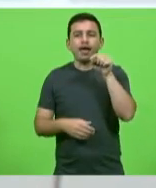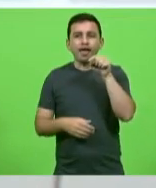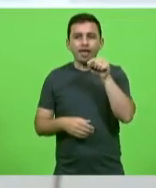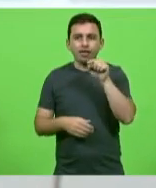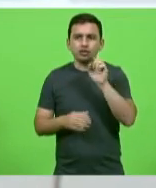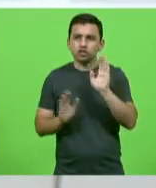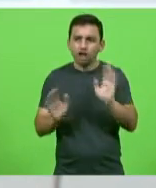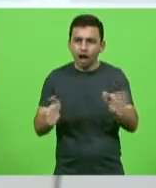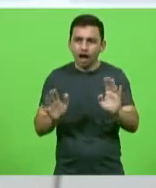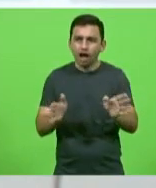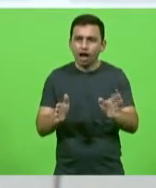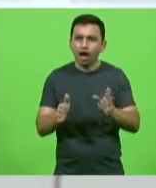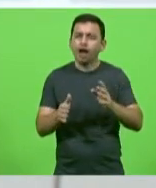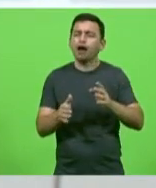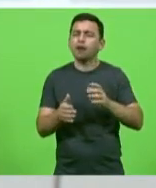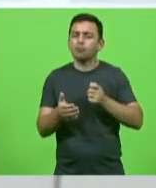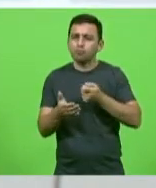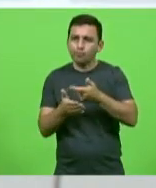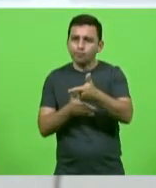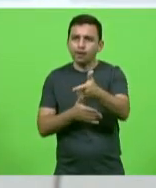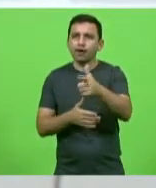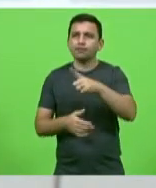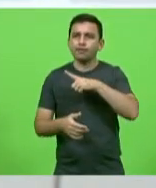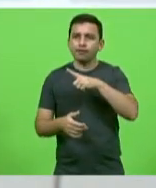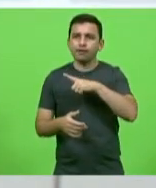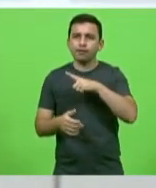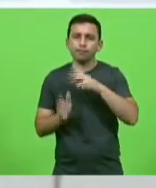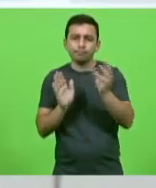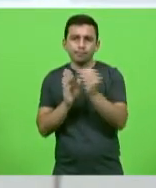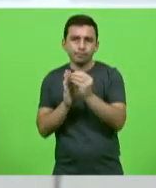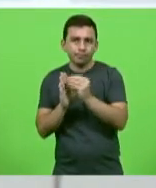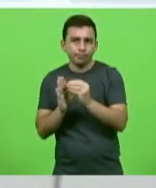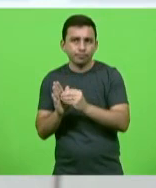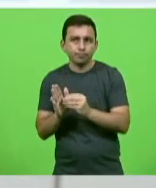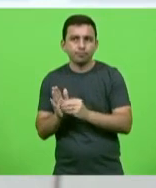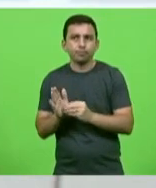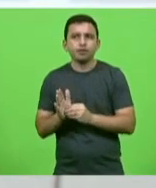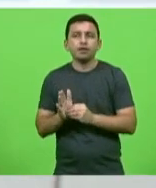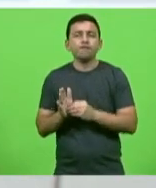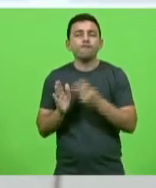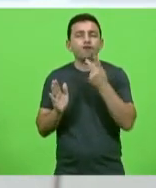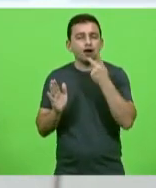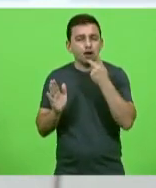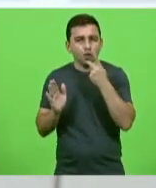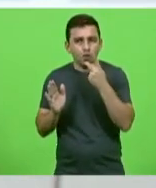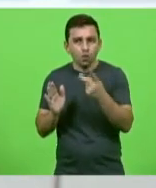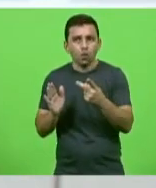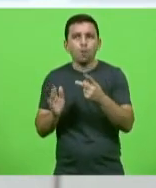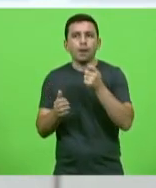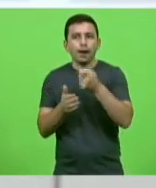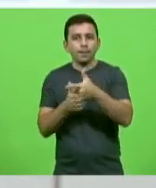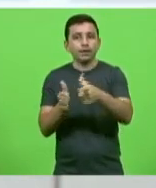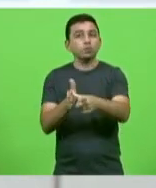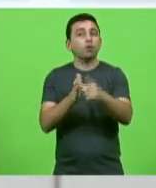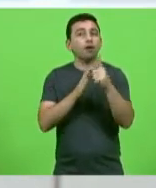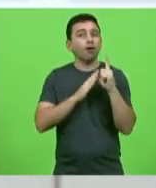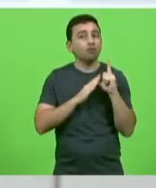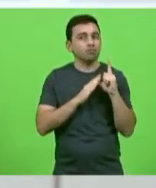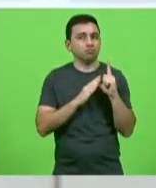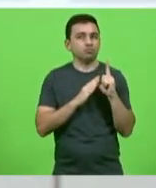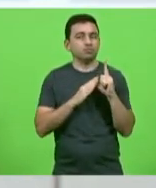no processo de aquisição sim o processo de aquisição que vai dizendo que o pagamento era antecipado